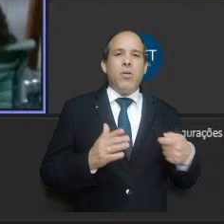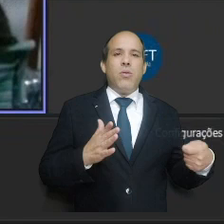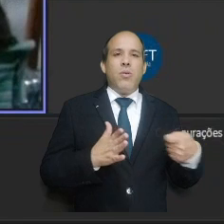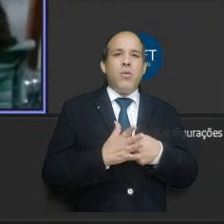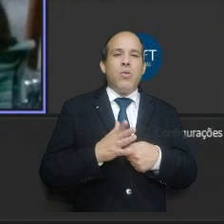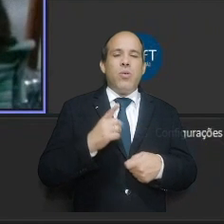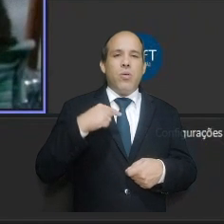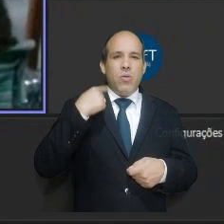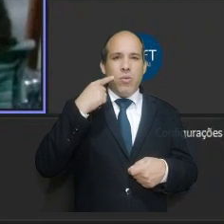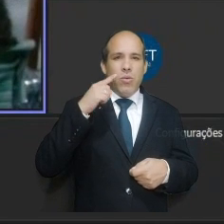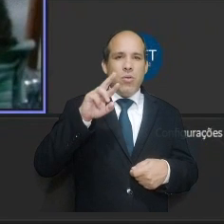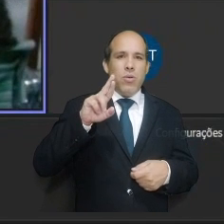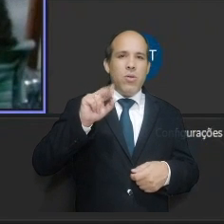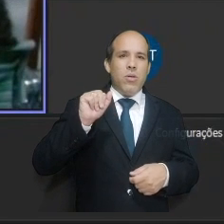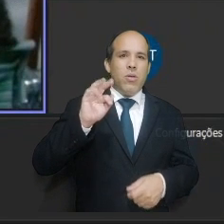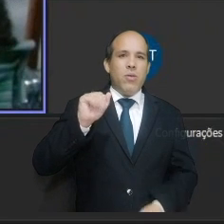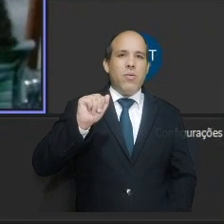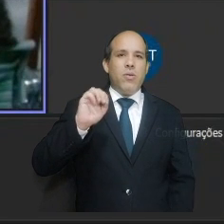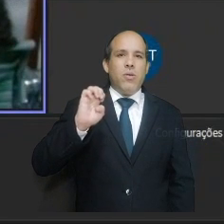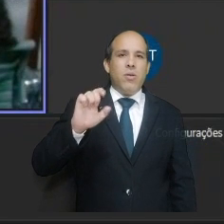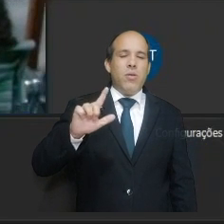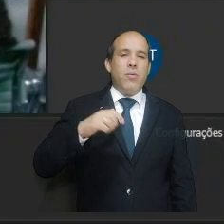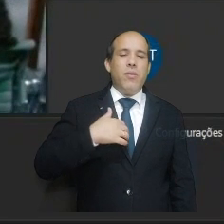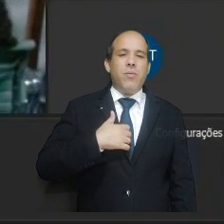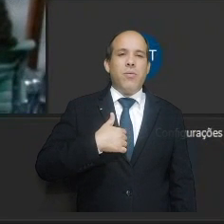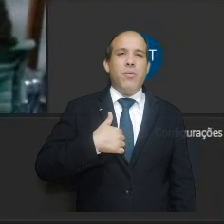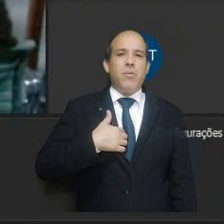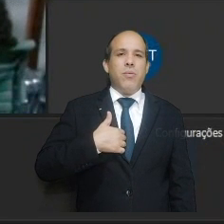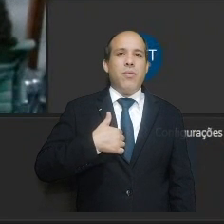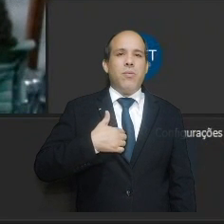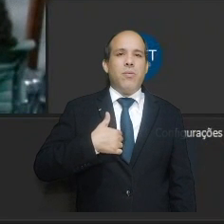pela parte apelante, o doutor Rafael de Souza.